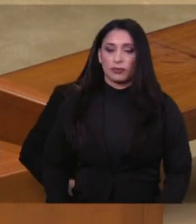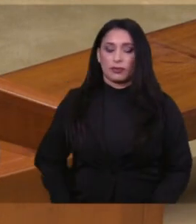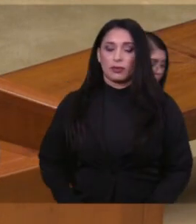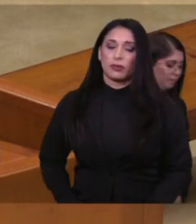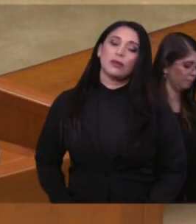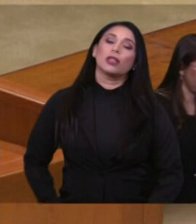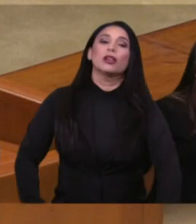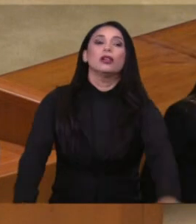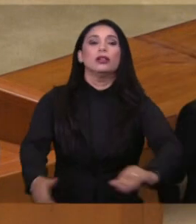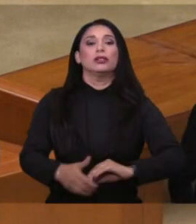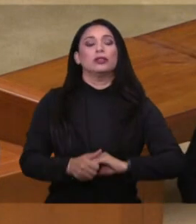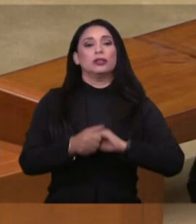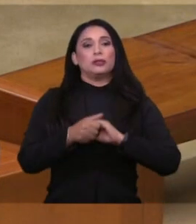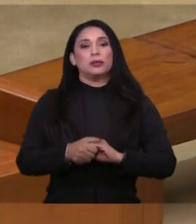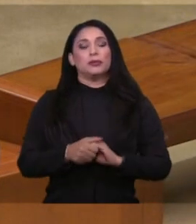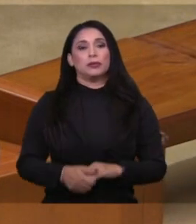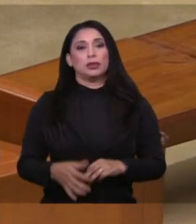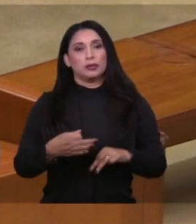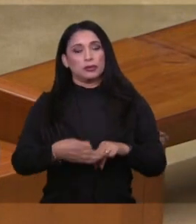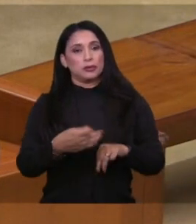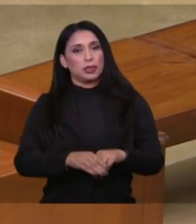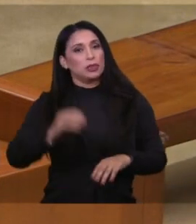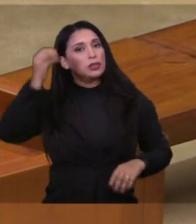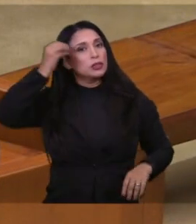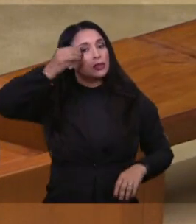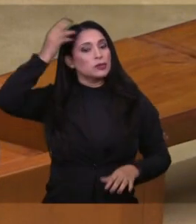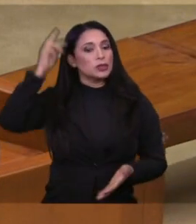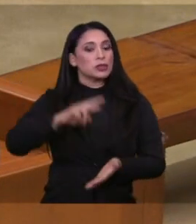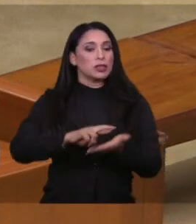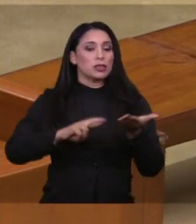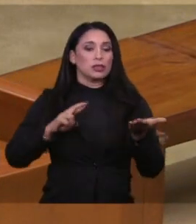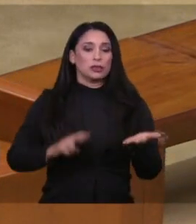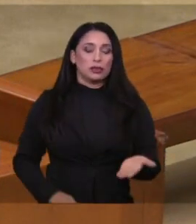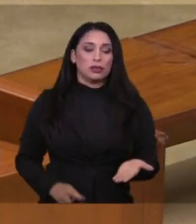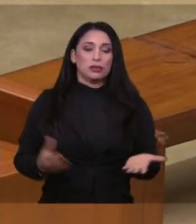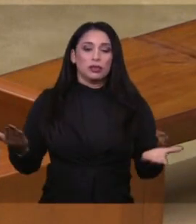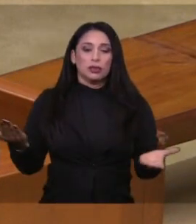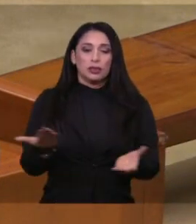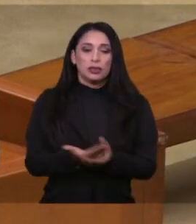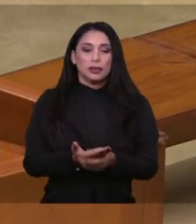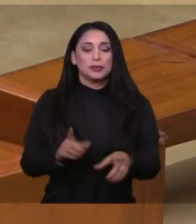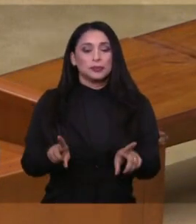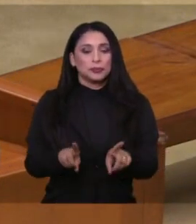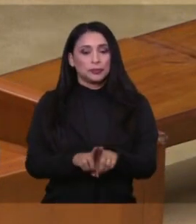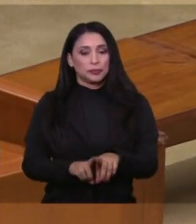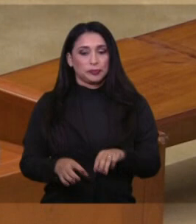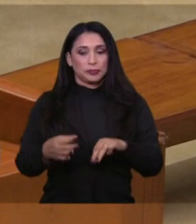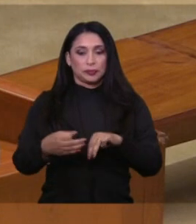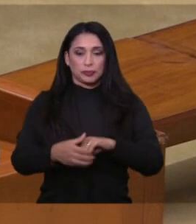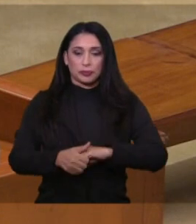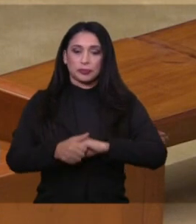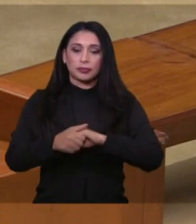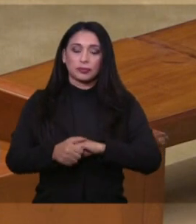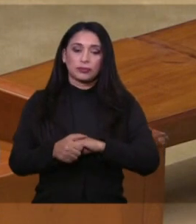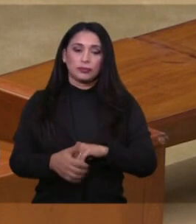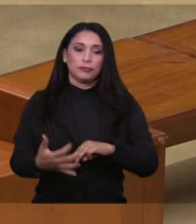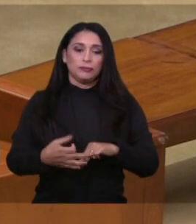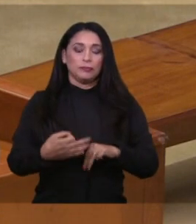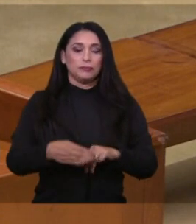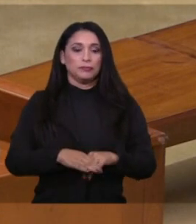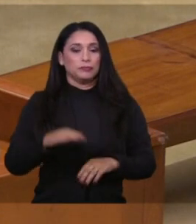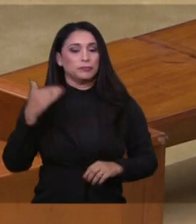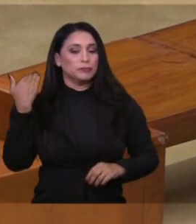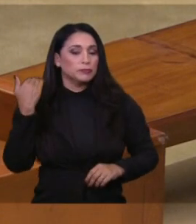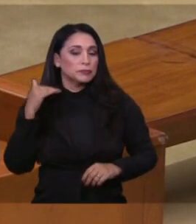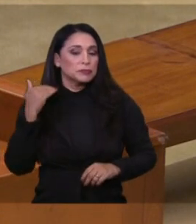Luiz Fux, digníssimo relator desta ação. Também cumprimento a ministra Carmen Lúcia